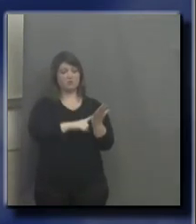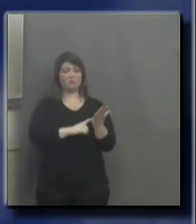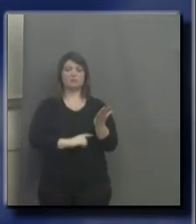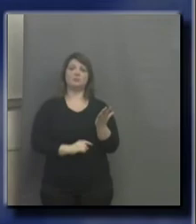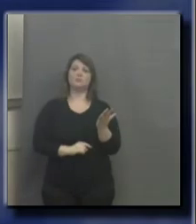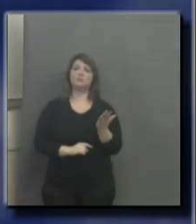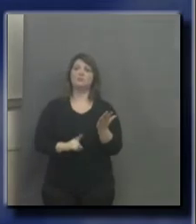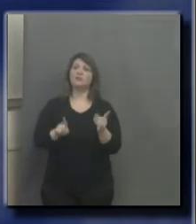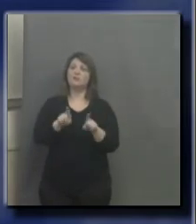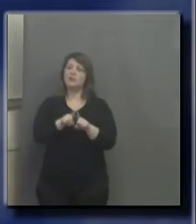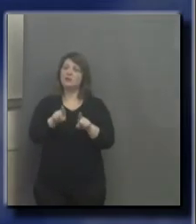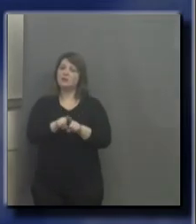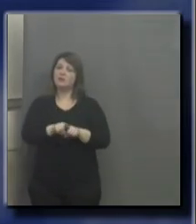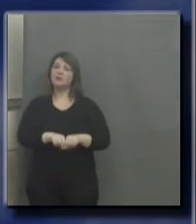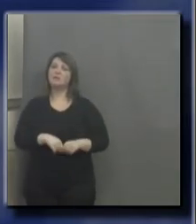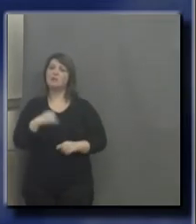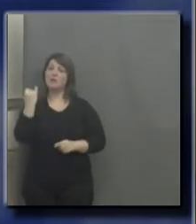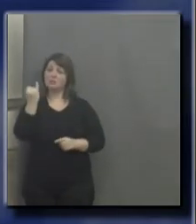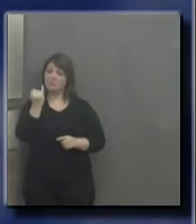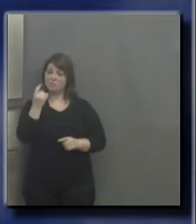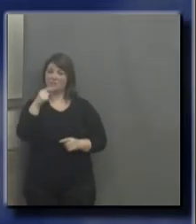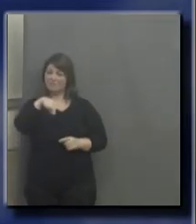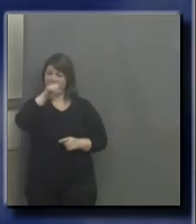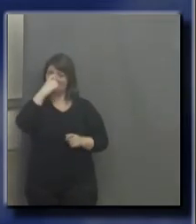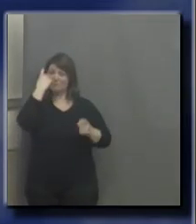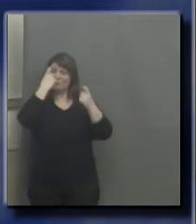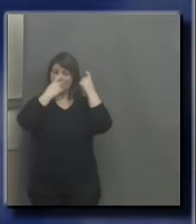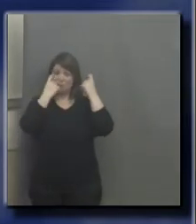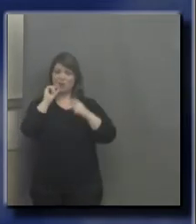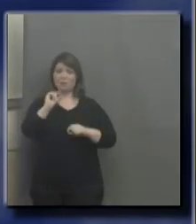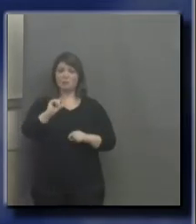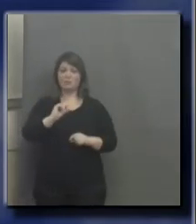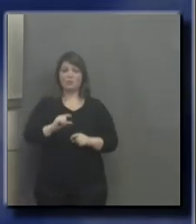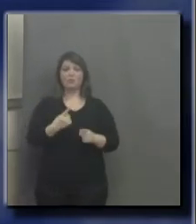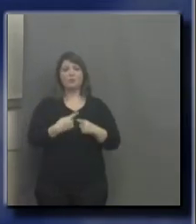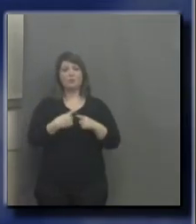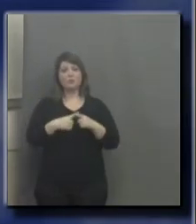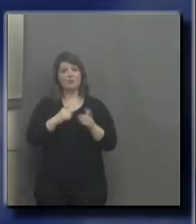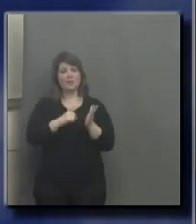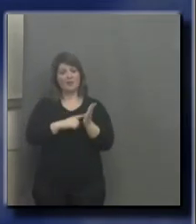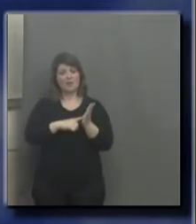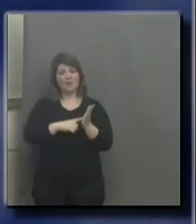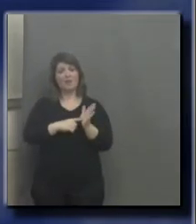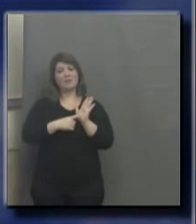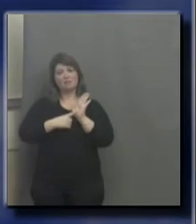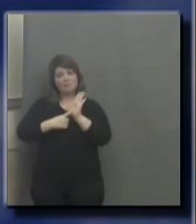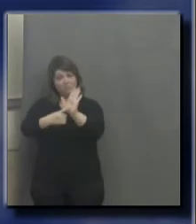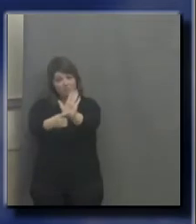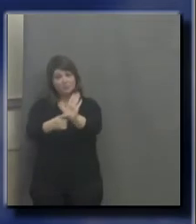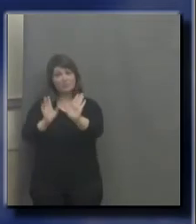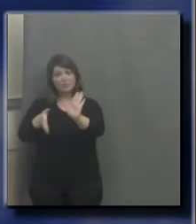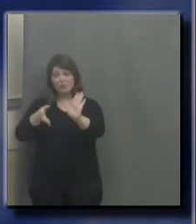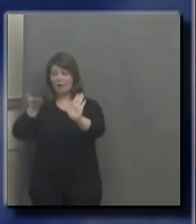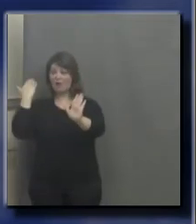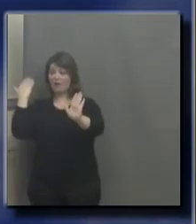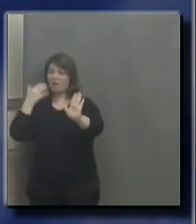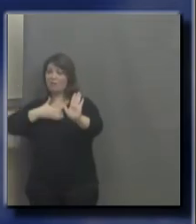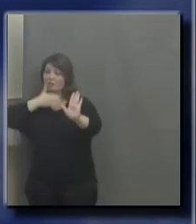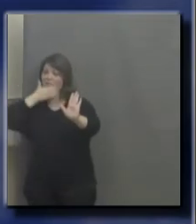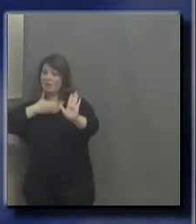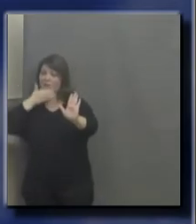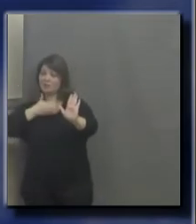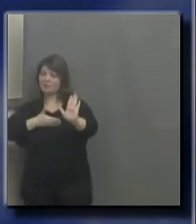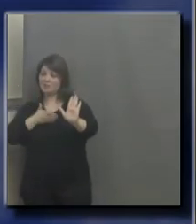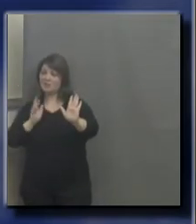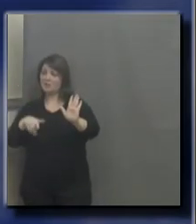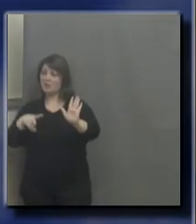Ele nos traz uma preocupaçãozinha neste momento, porque ele era para ter sido publicado em dezembro. Vejam, ele